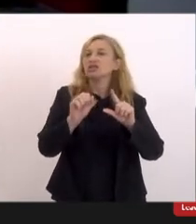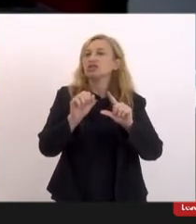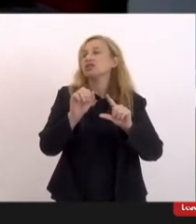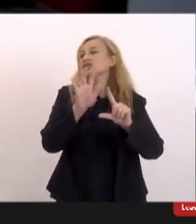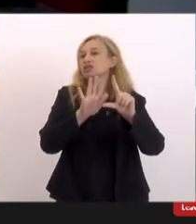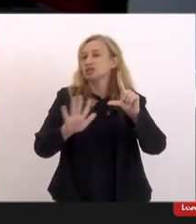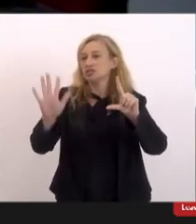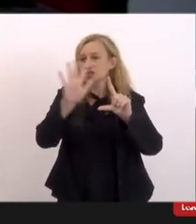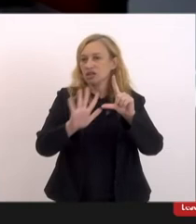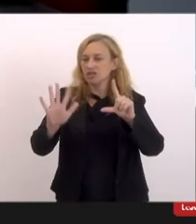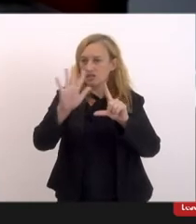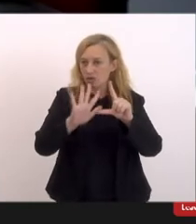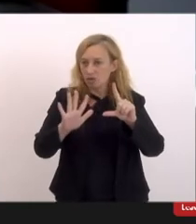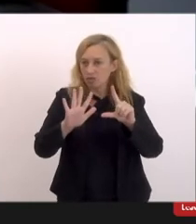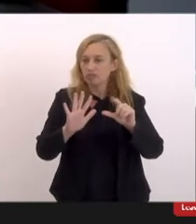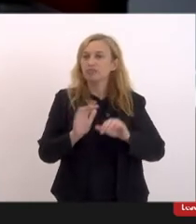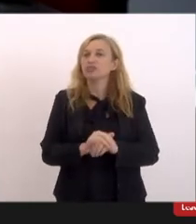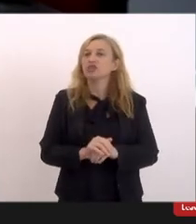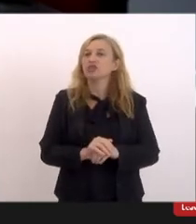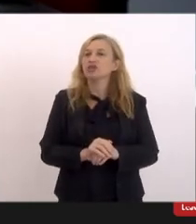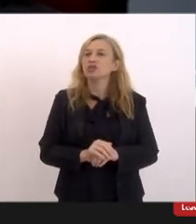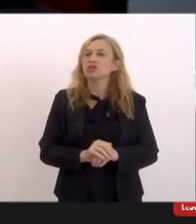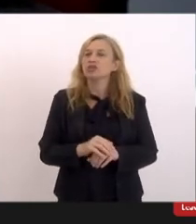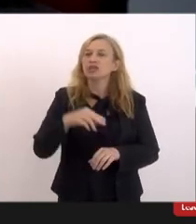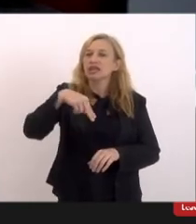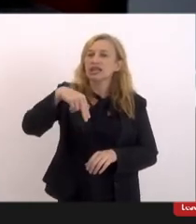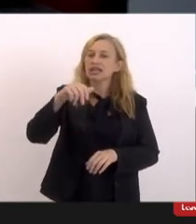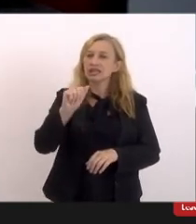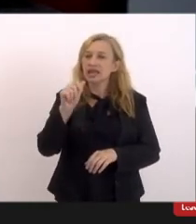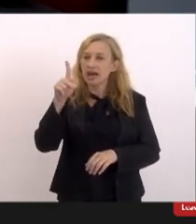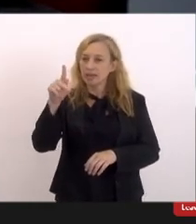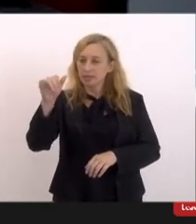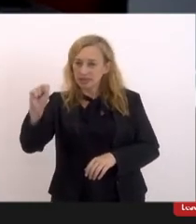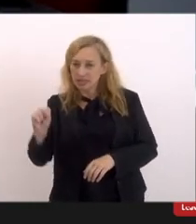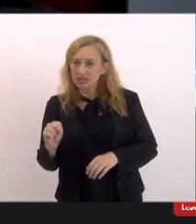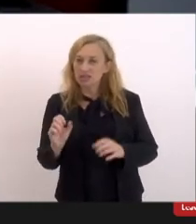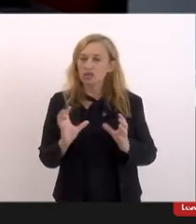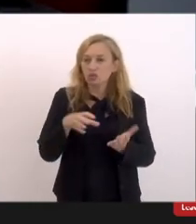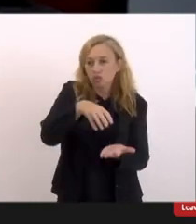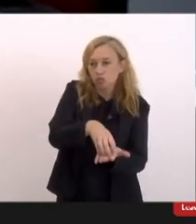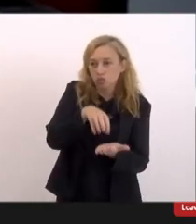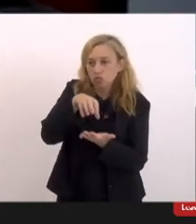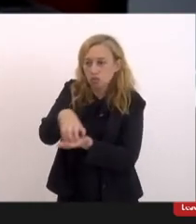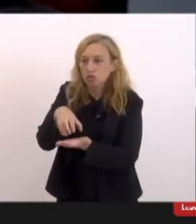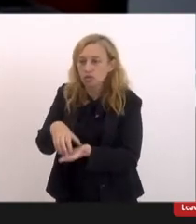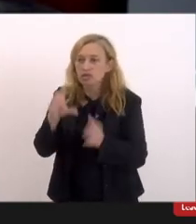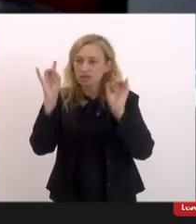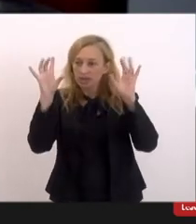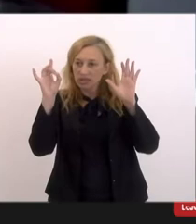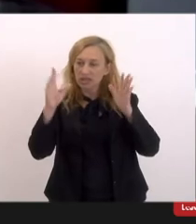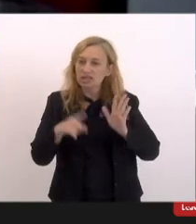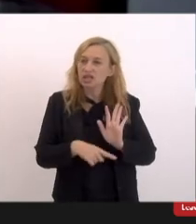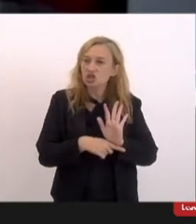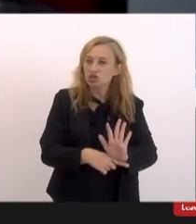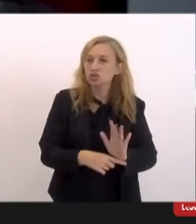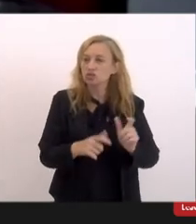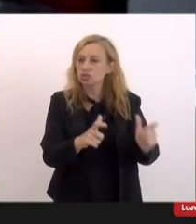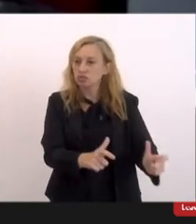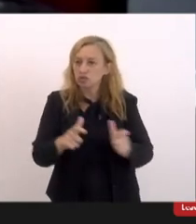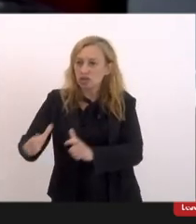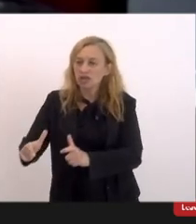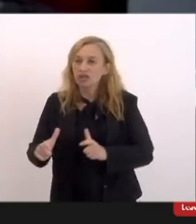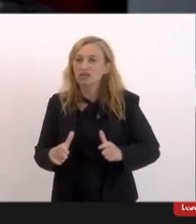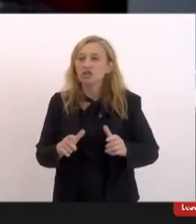informação. Os nossos NAPs, né, que são os núcleos especializados de atendimento nos territórios, fazem toda